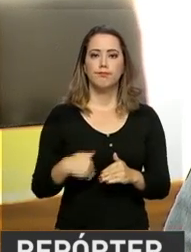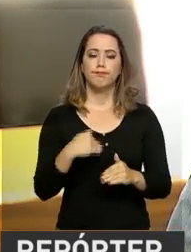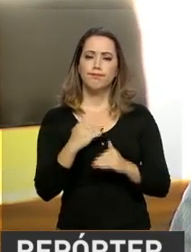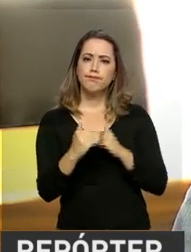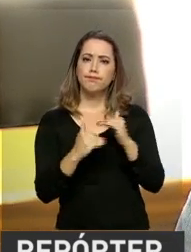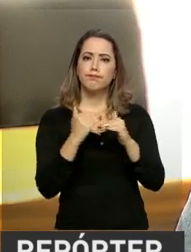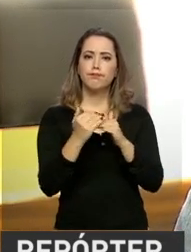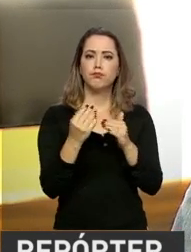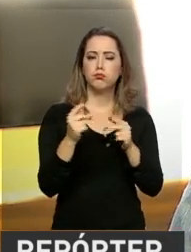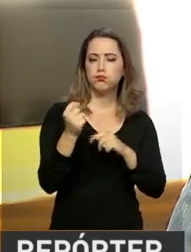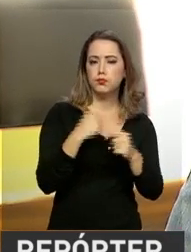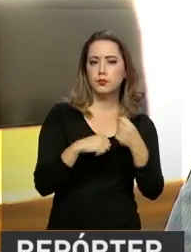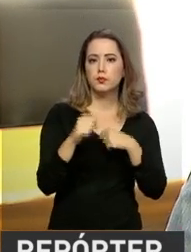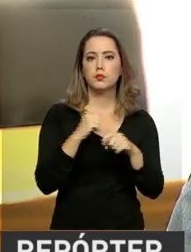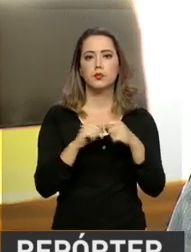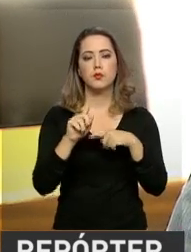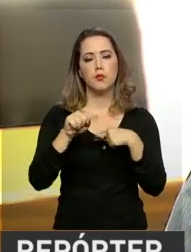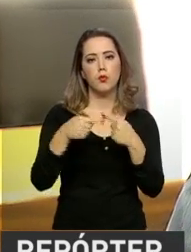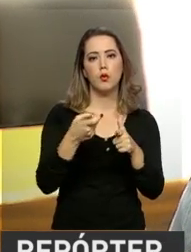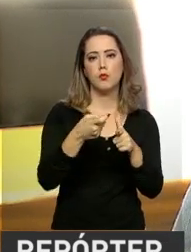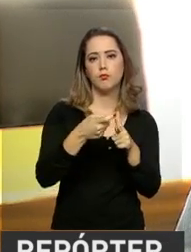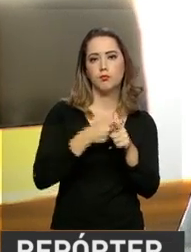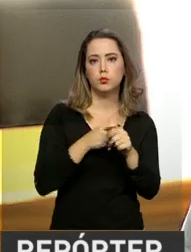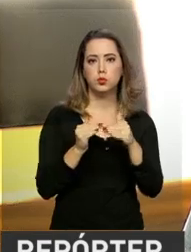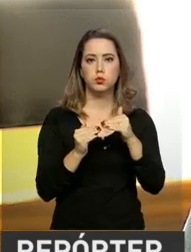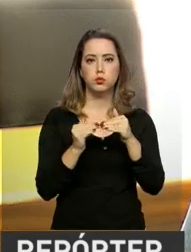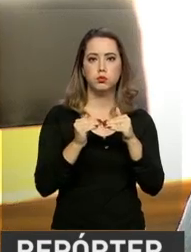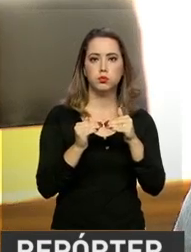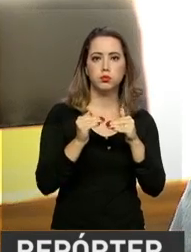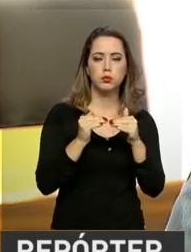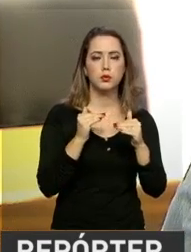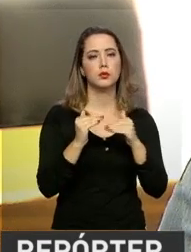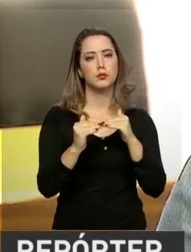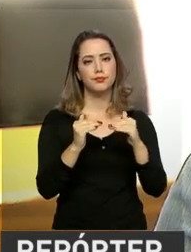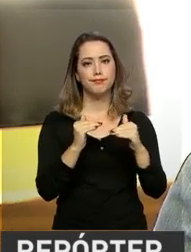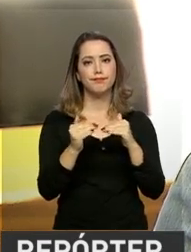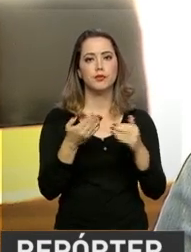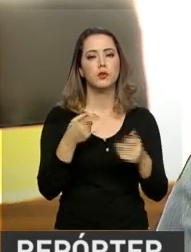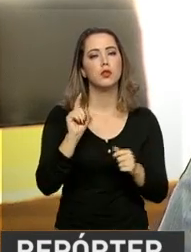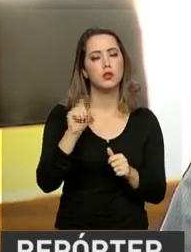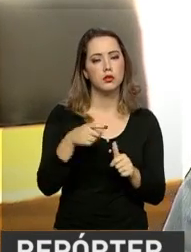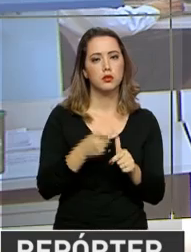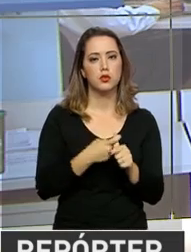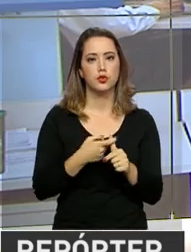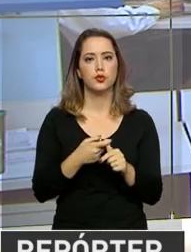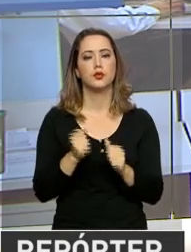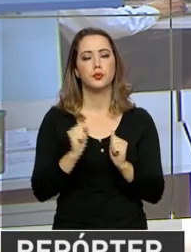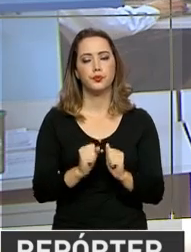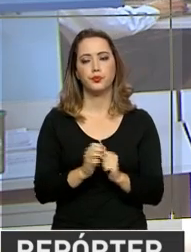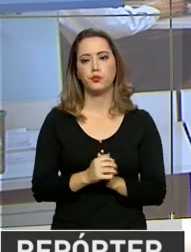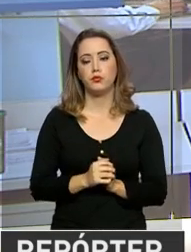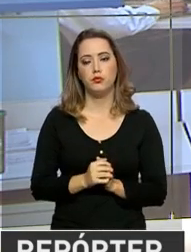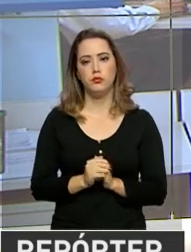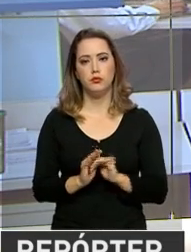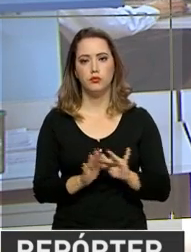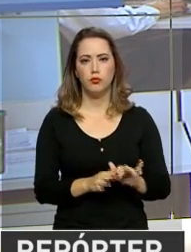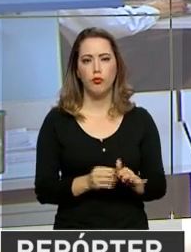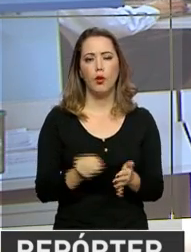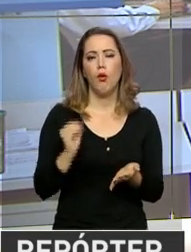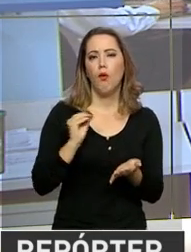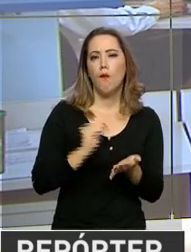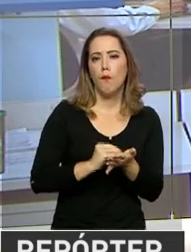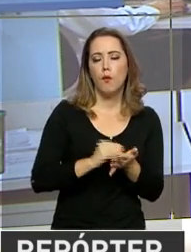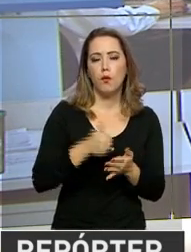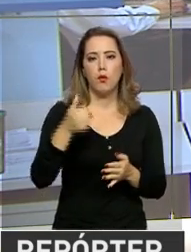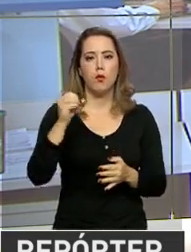vai tender a se estabilizar no longo praz prazo passando que fazendo com que a dívida seja sustentável faltam 100 dias